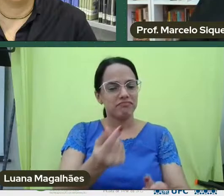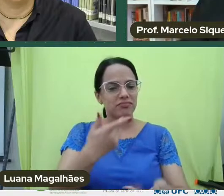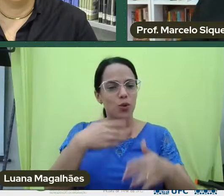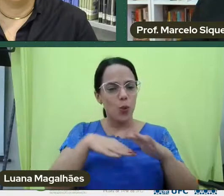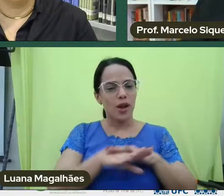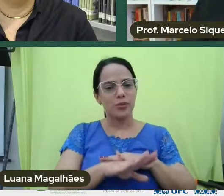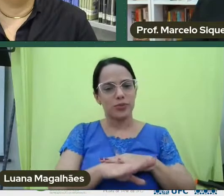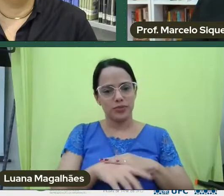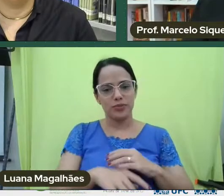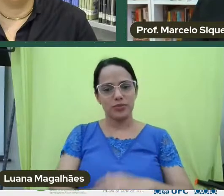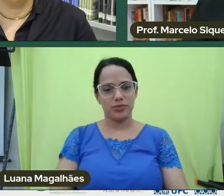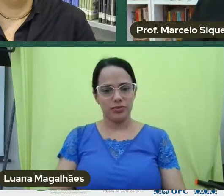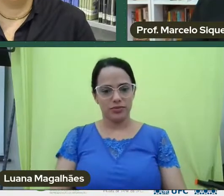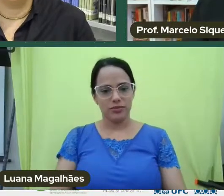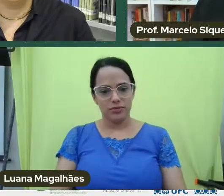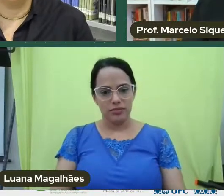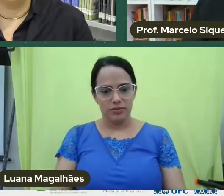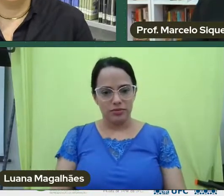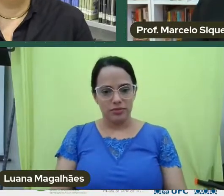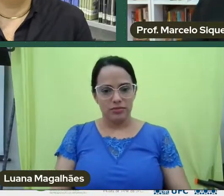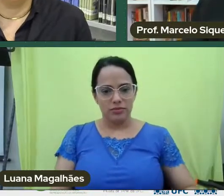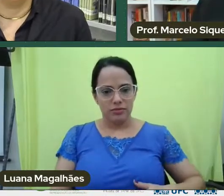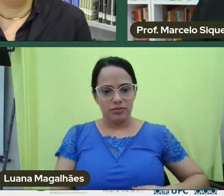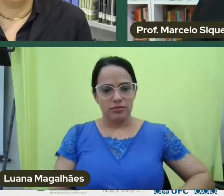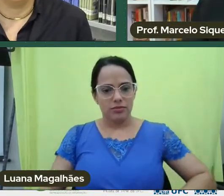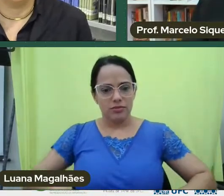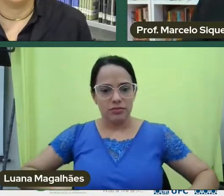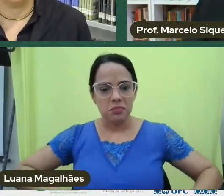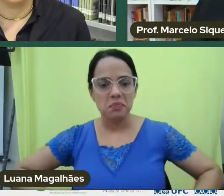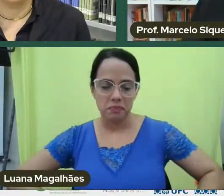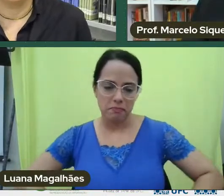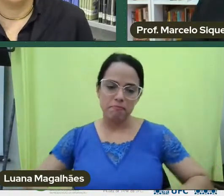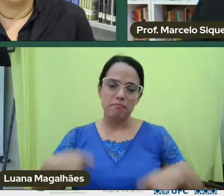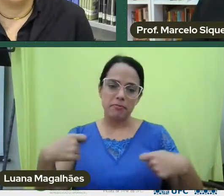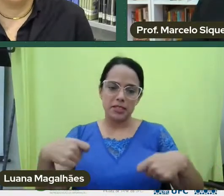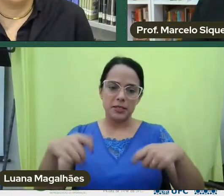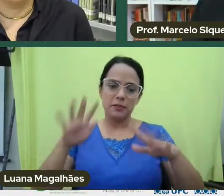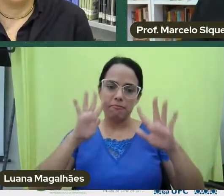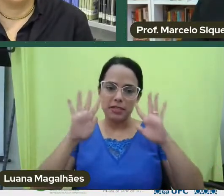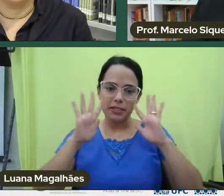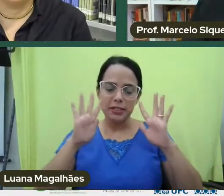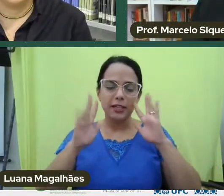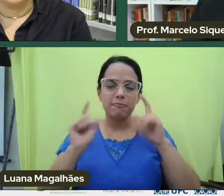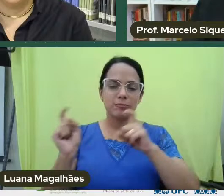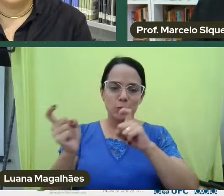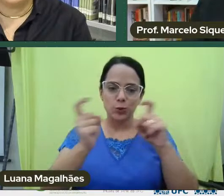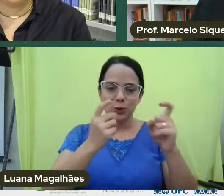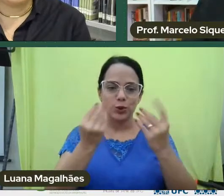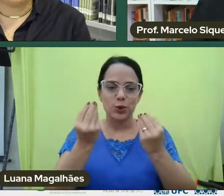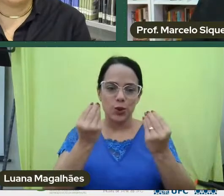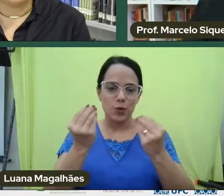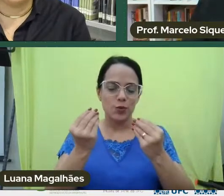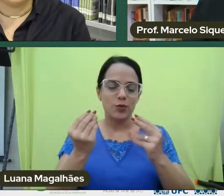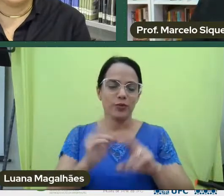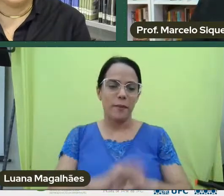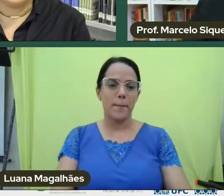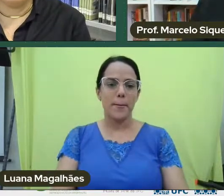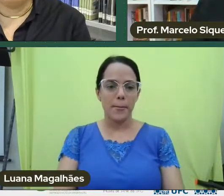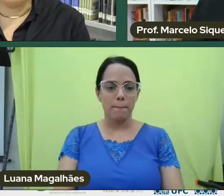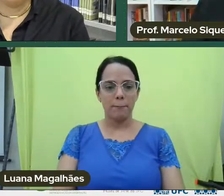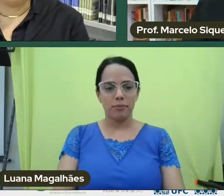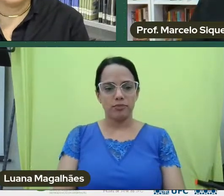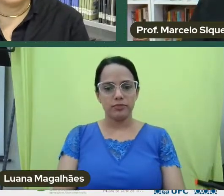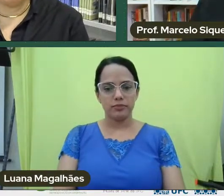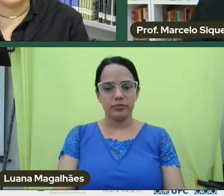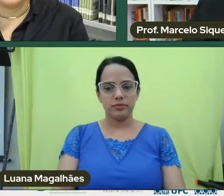é uma questão que é muito bem... tem que ser pensada, realmente. Pensada e discutida. O Rafael Costa, aqui, que é